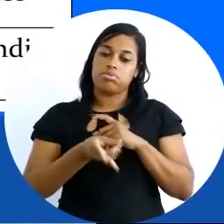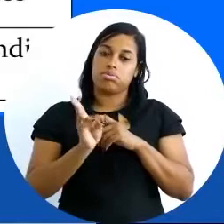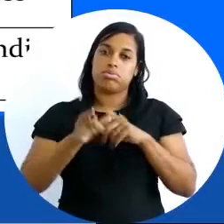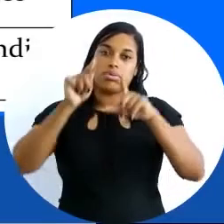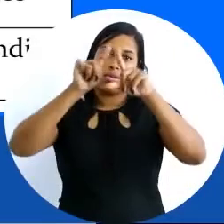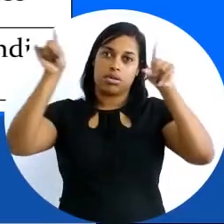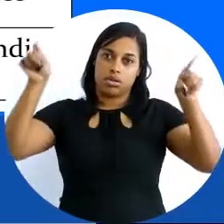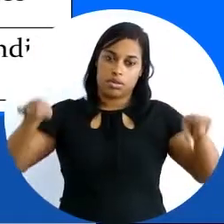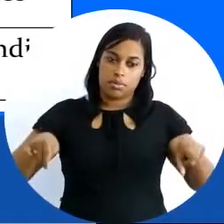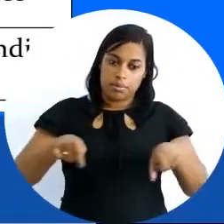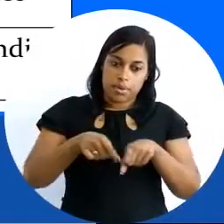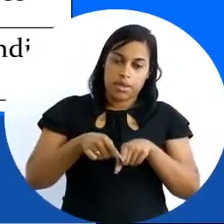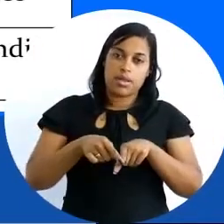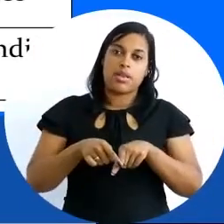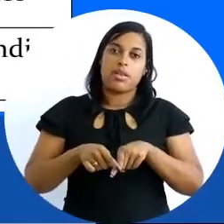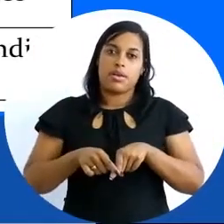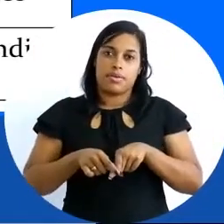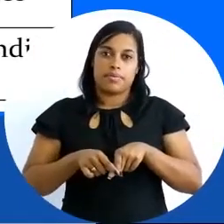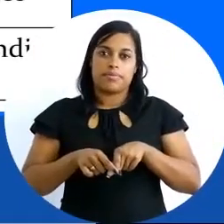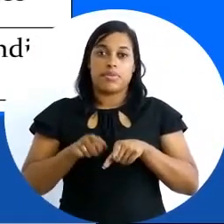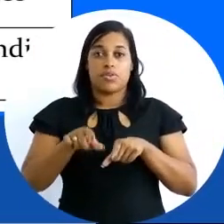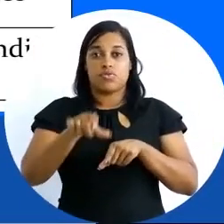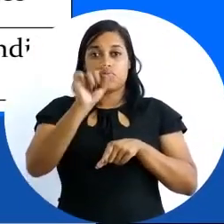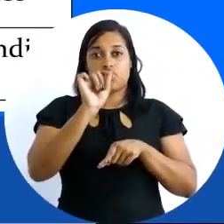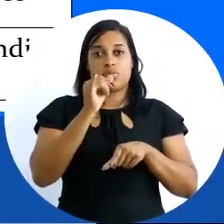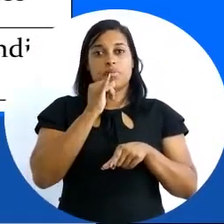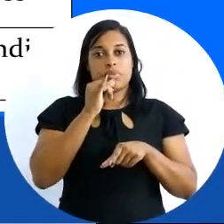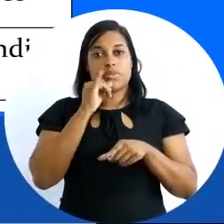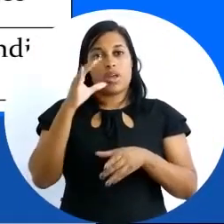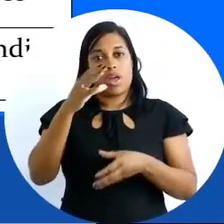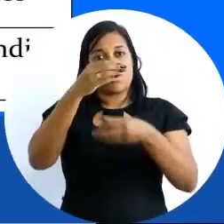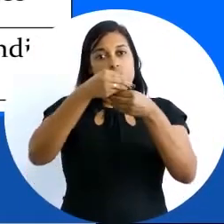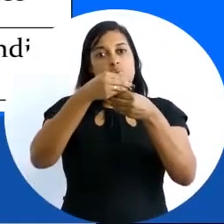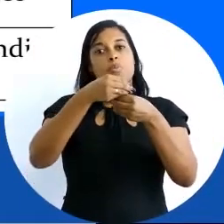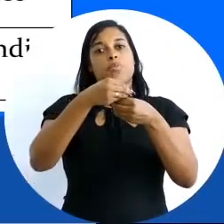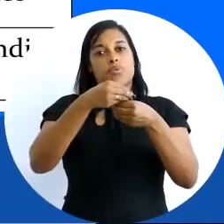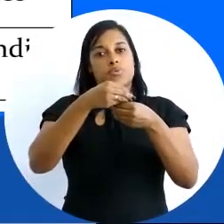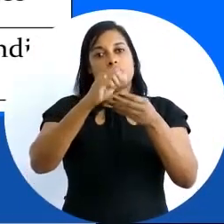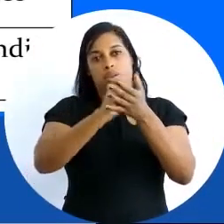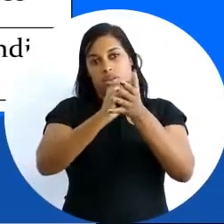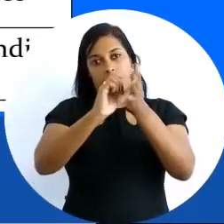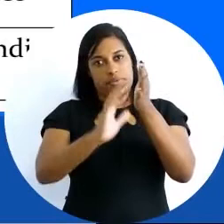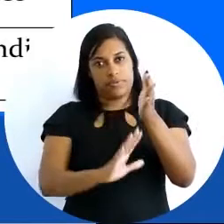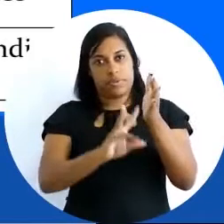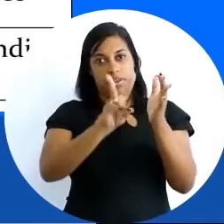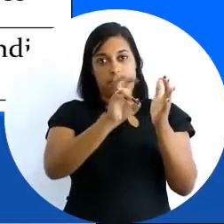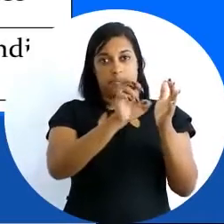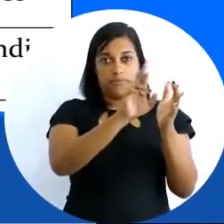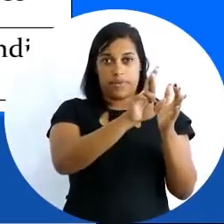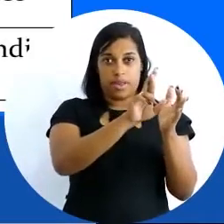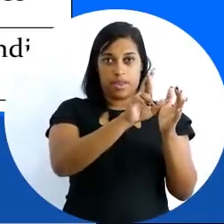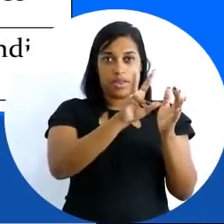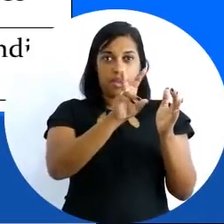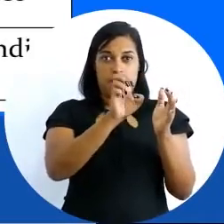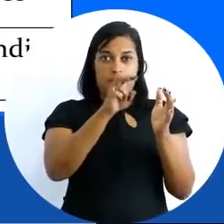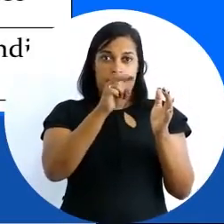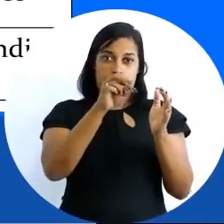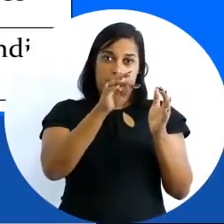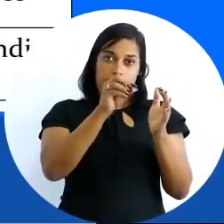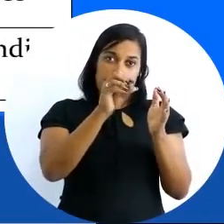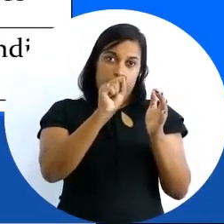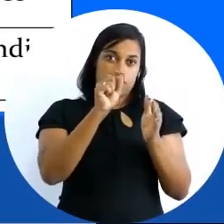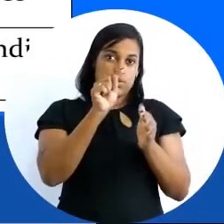tabela. Então, sinônimo para o termo escolhido, por exemplo, resumos de eventos, ver eventos. No